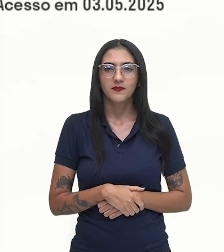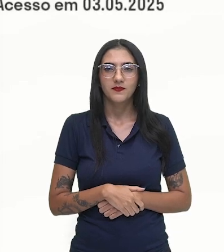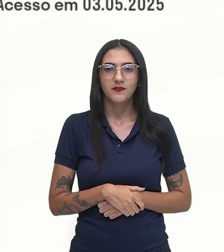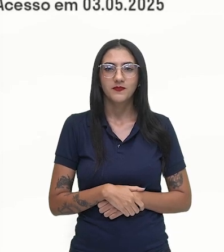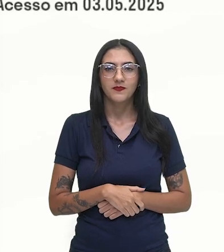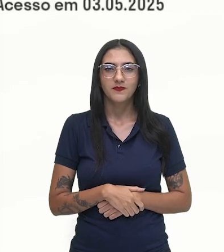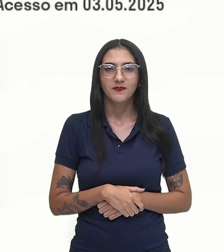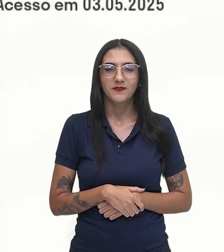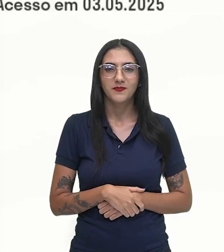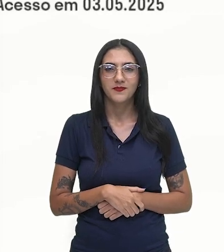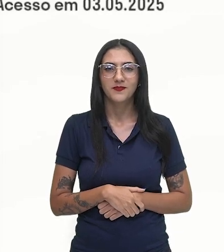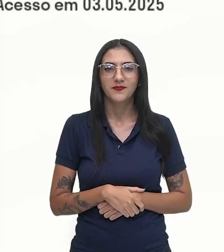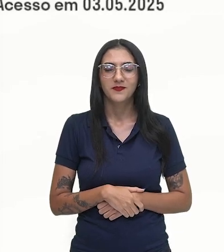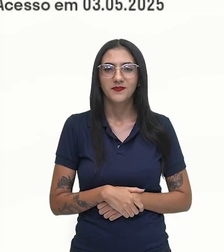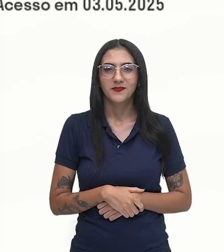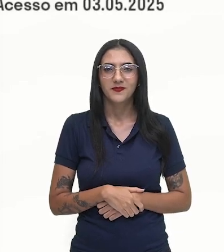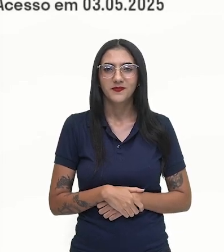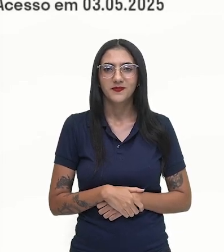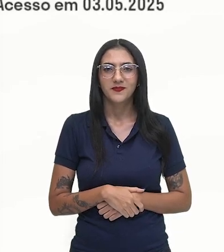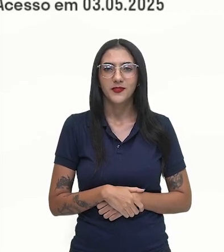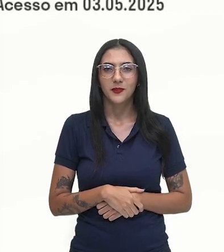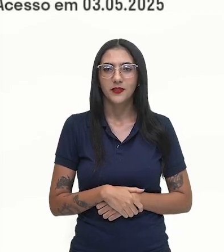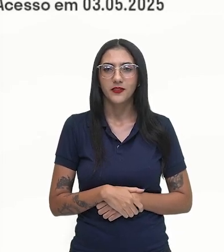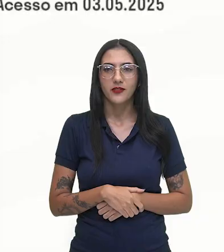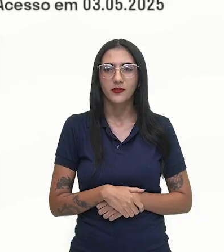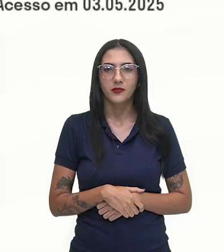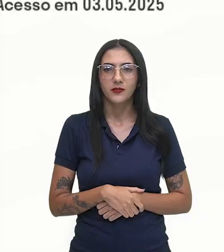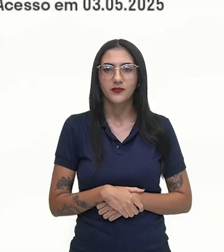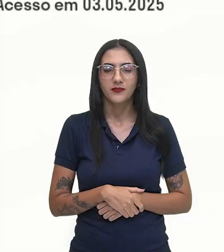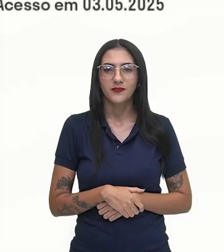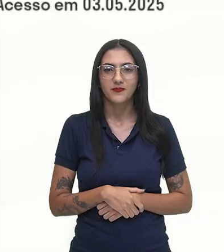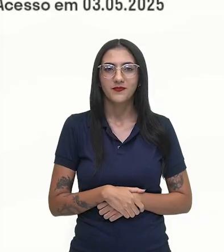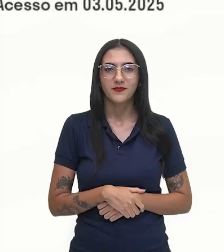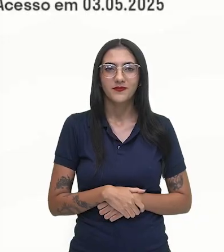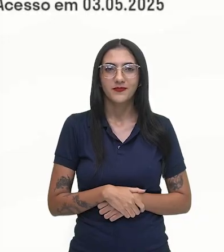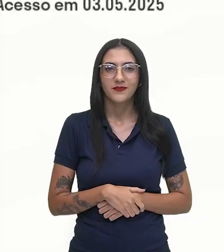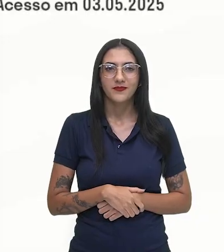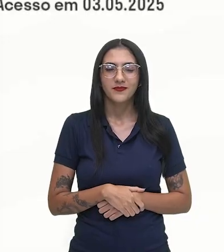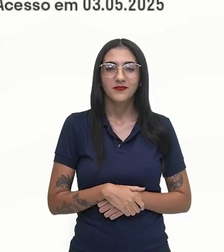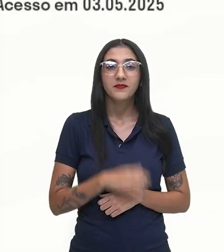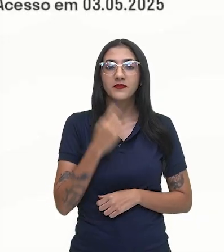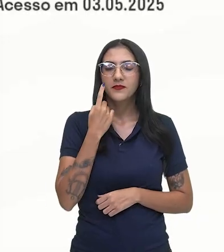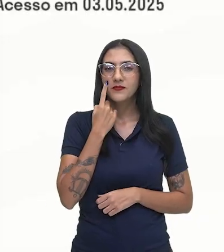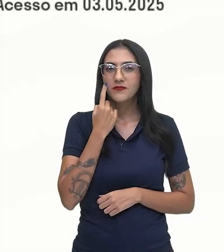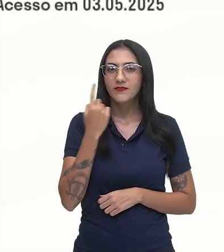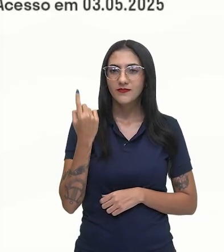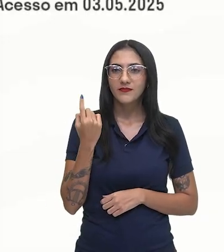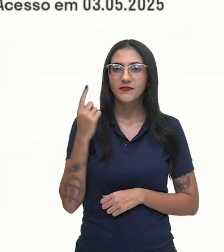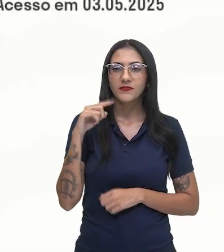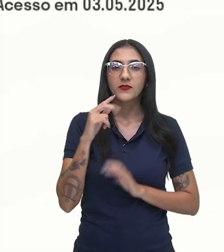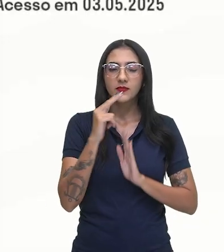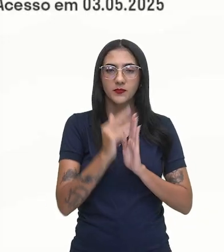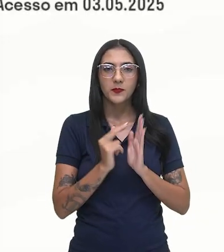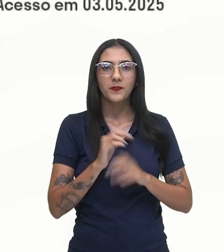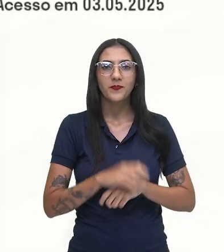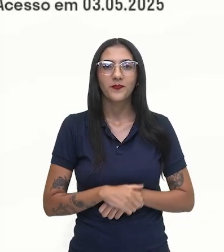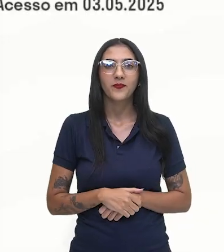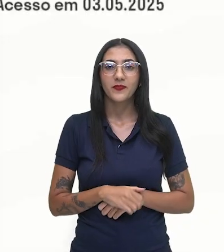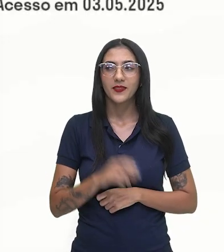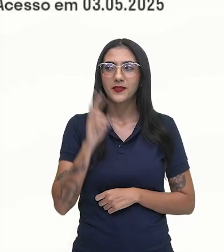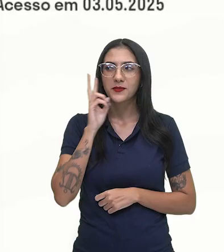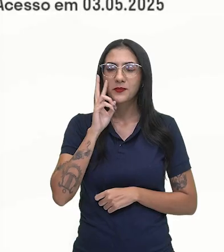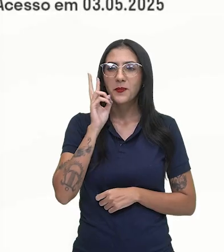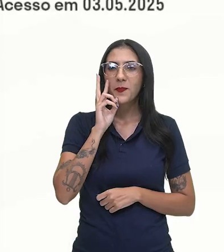hare, as brave as a bear. Bom, lembra que o